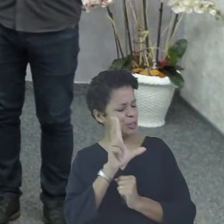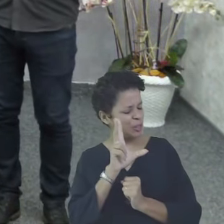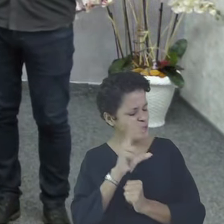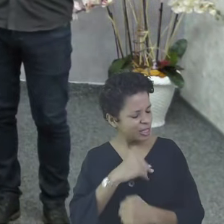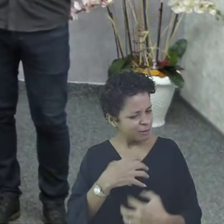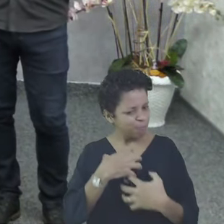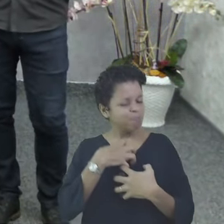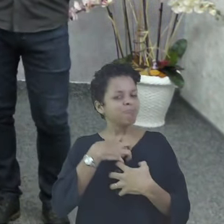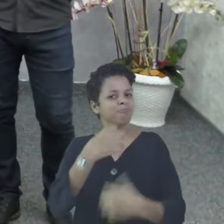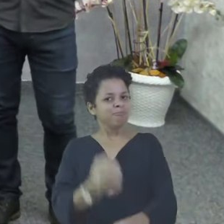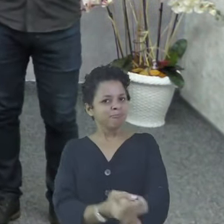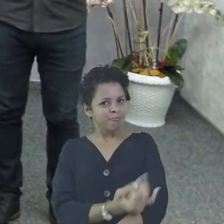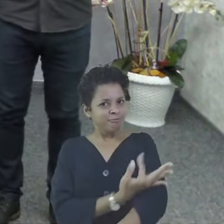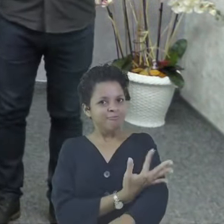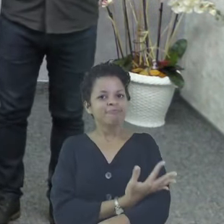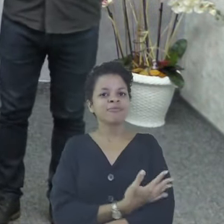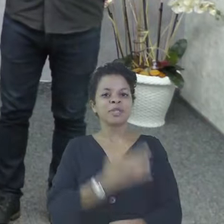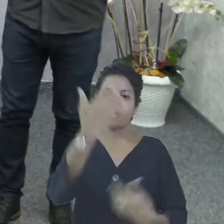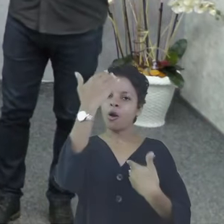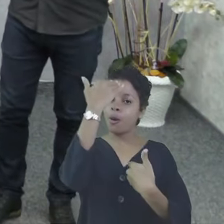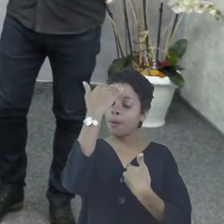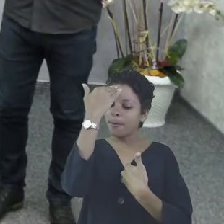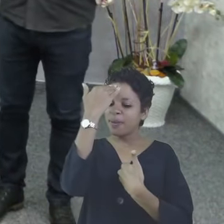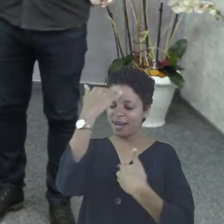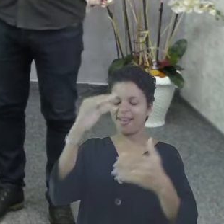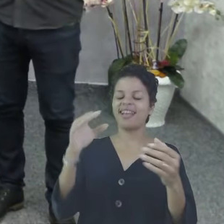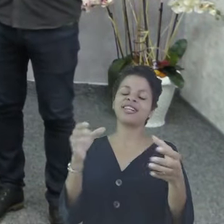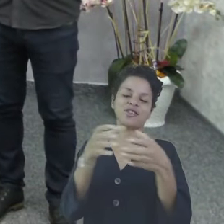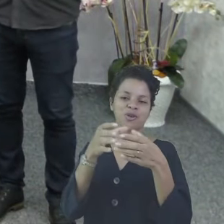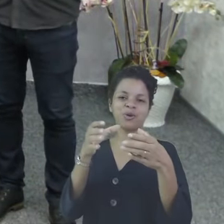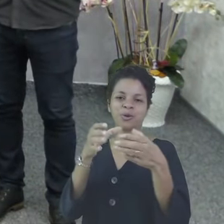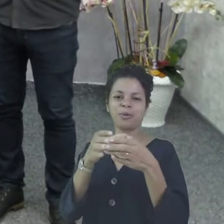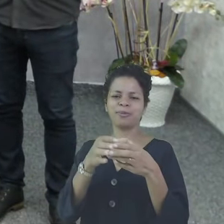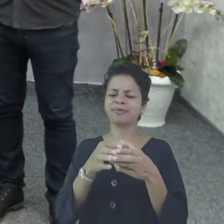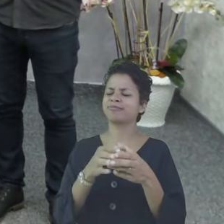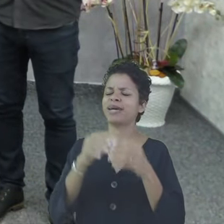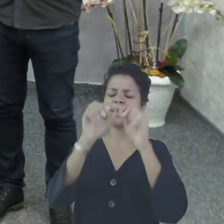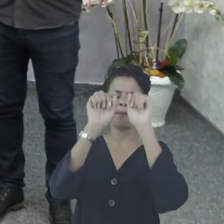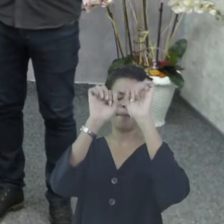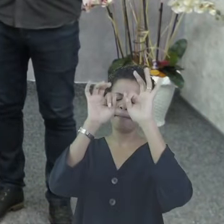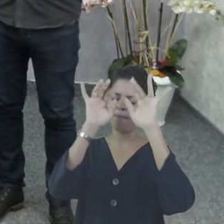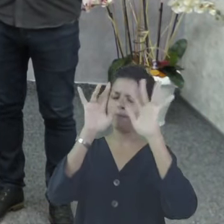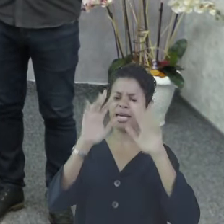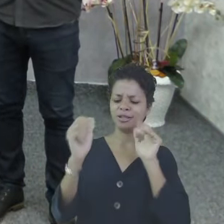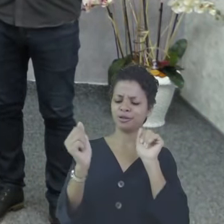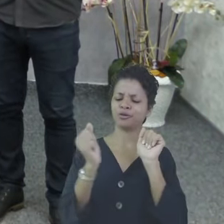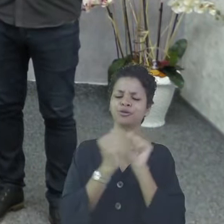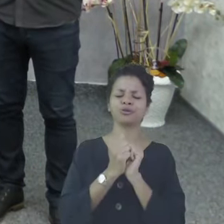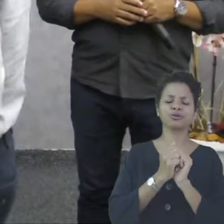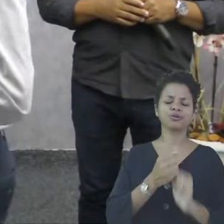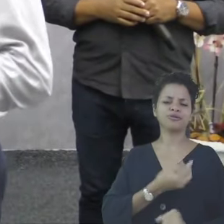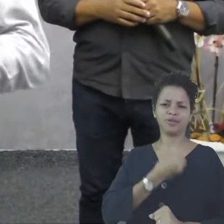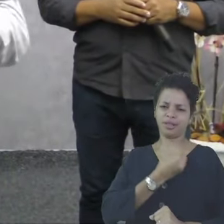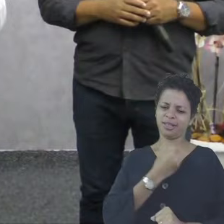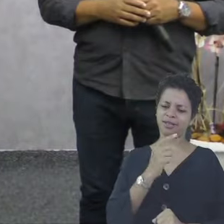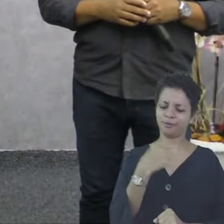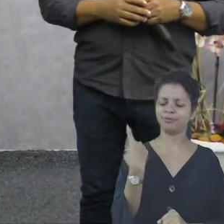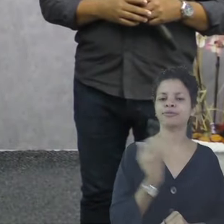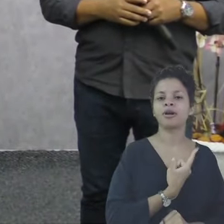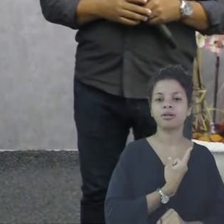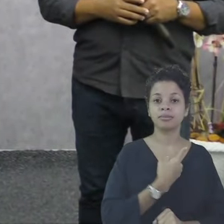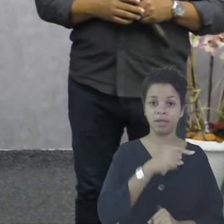Mensagem poderosa. Obrigado, Compasso 4. Muito obrigado. Que bênção ter vocês aqui com a gente. Foi um grande prazer. E como